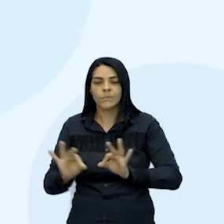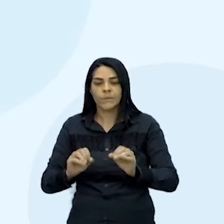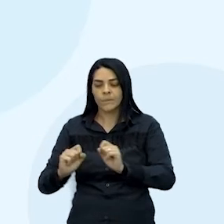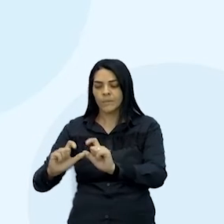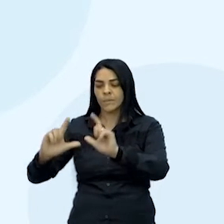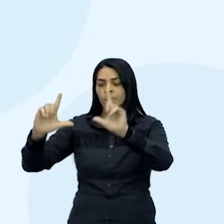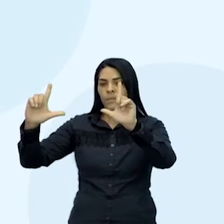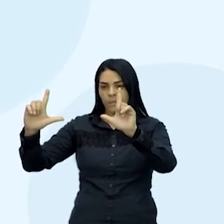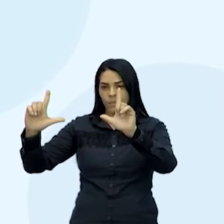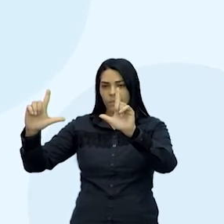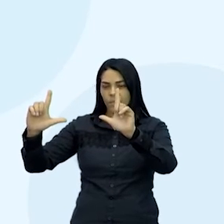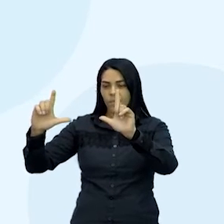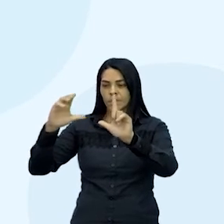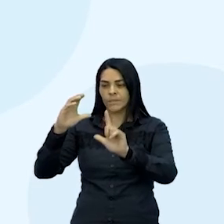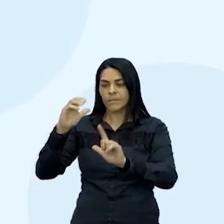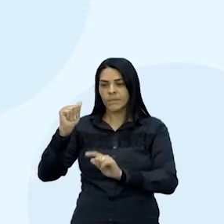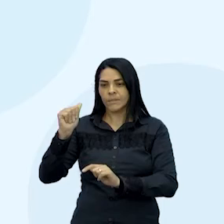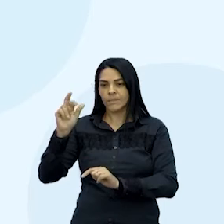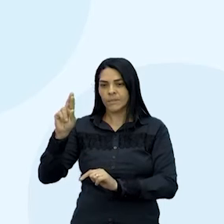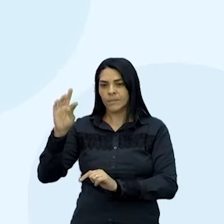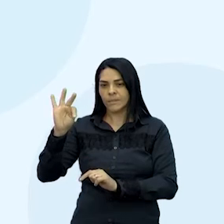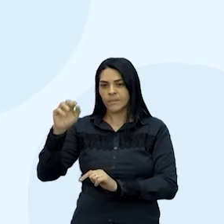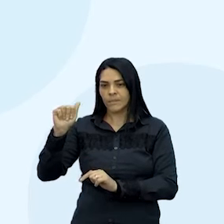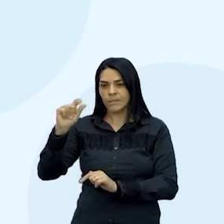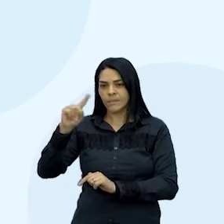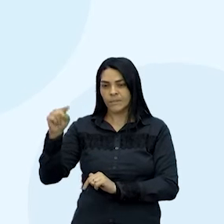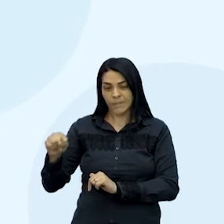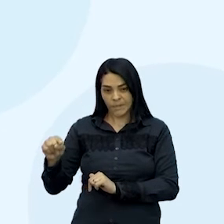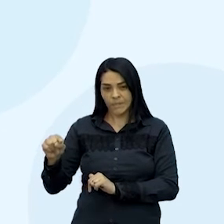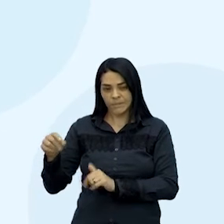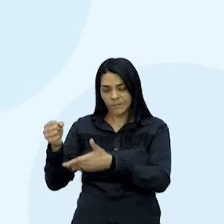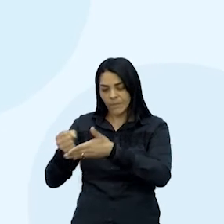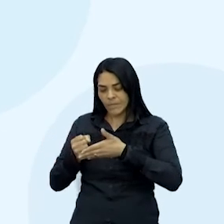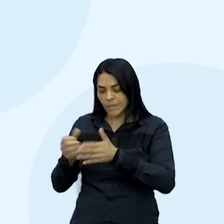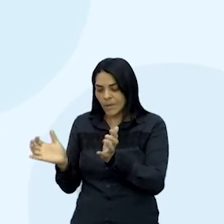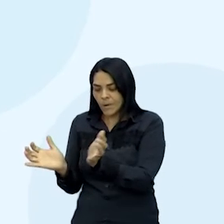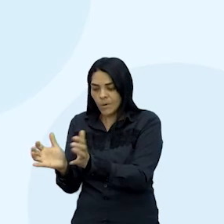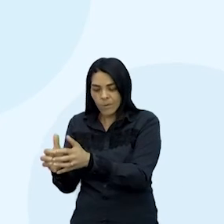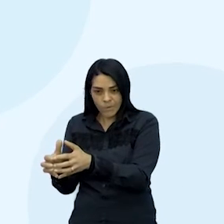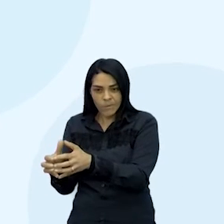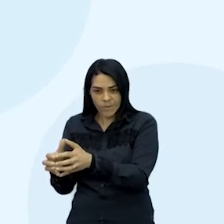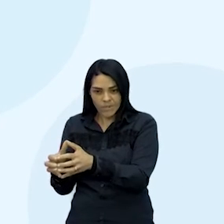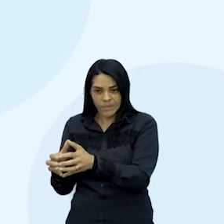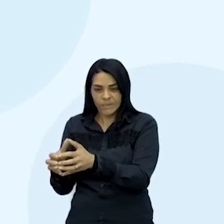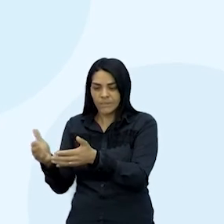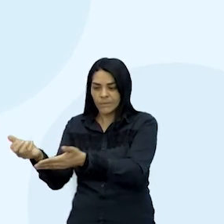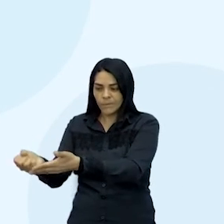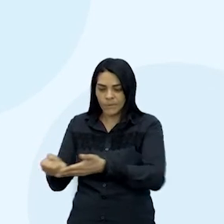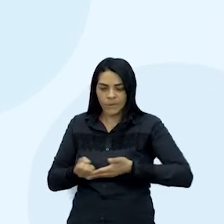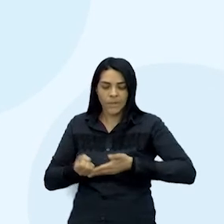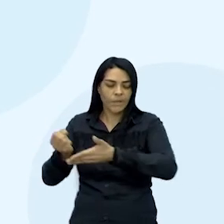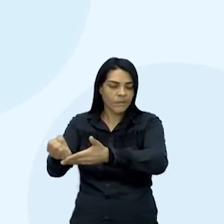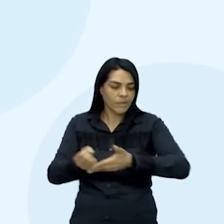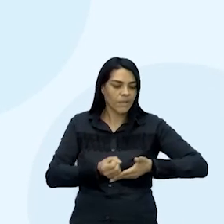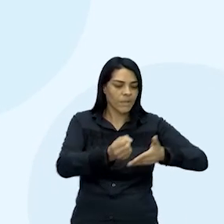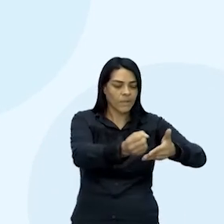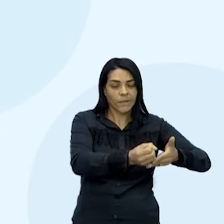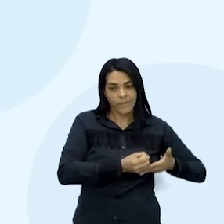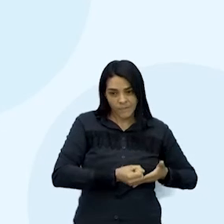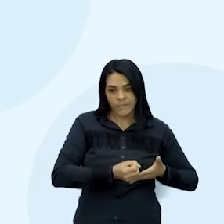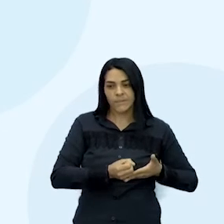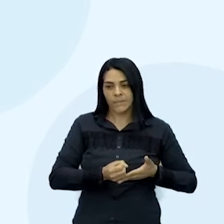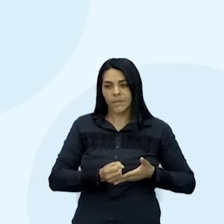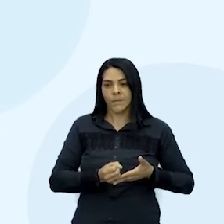exemplo, se você vai fazer um fórum presencial, você quer trazer a comunidade, trazer outros estudantes de outras salas para ver esse